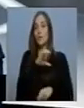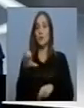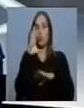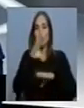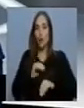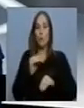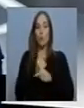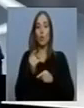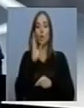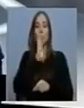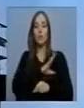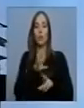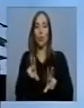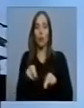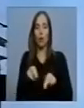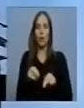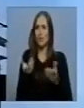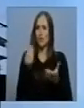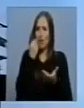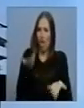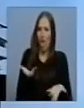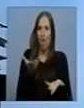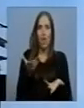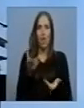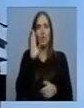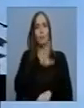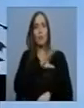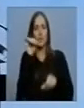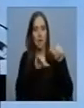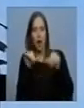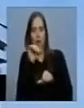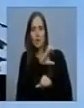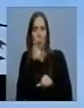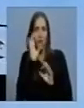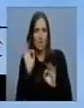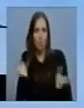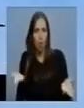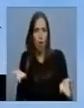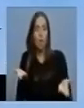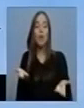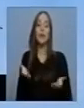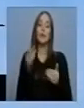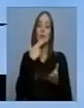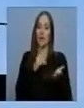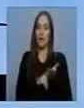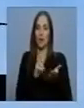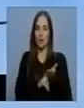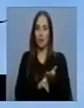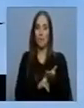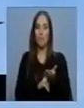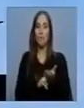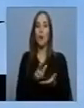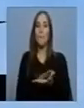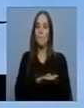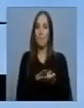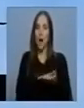nunca foram implementadas isso não é nada a própria experimentação científica pela casan em todos os avanços científicos